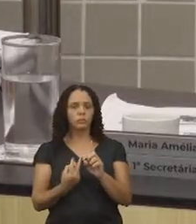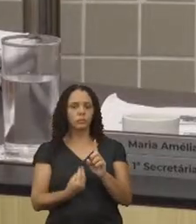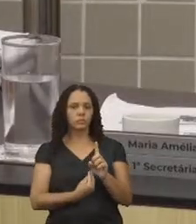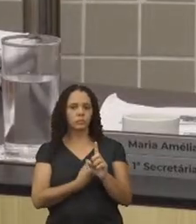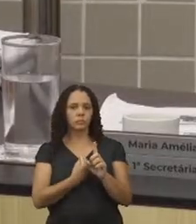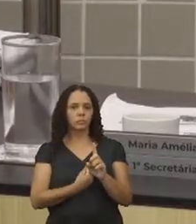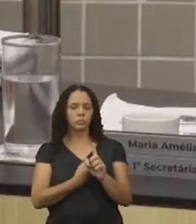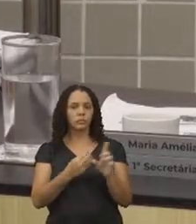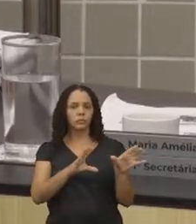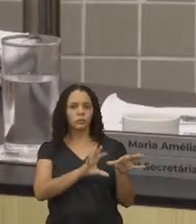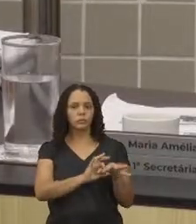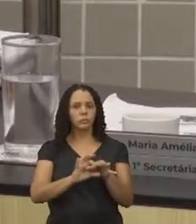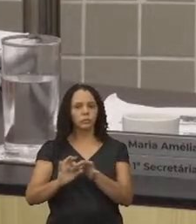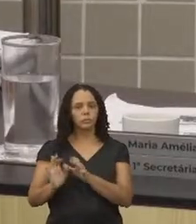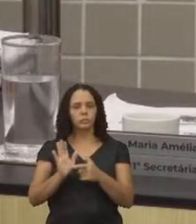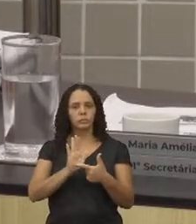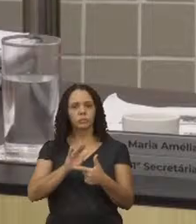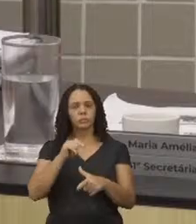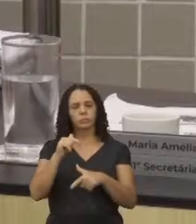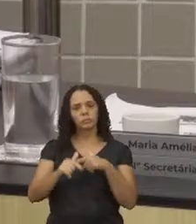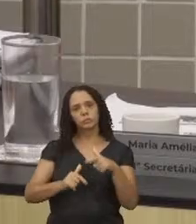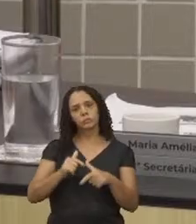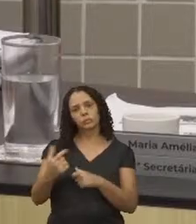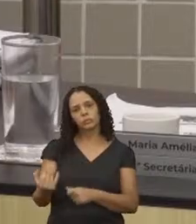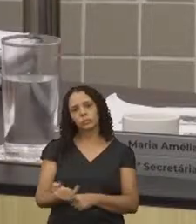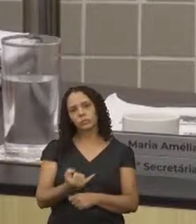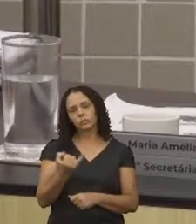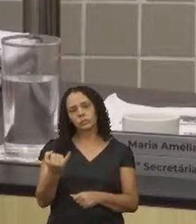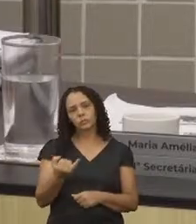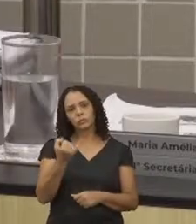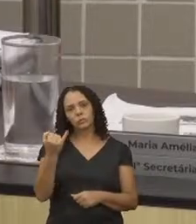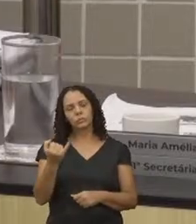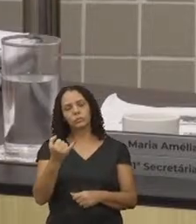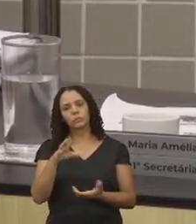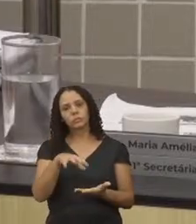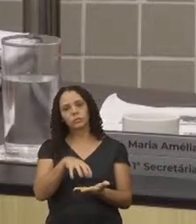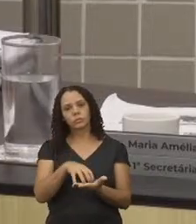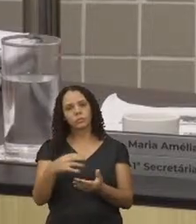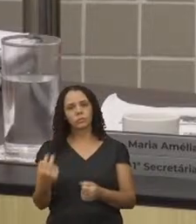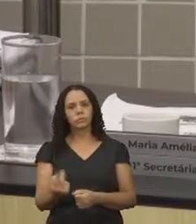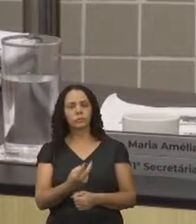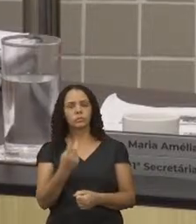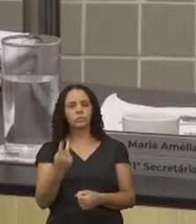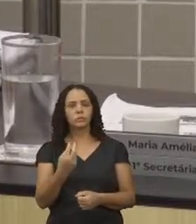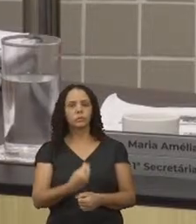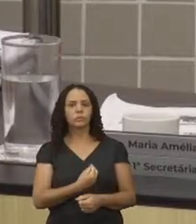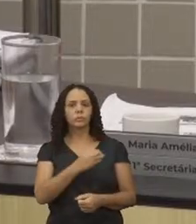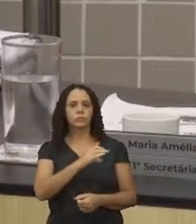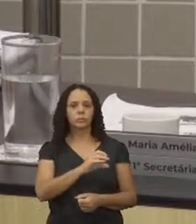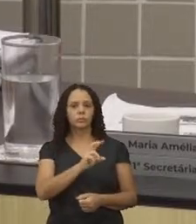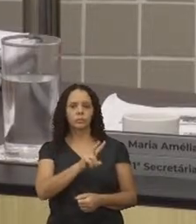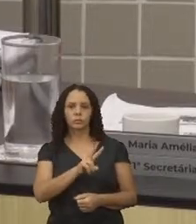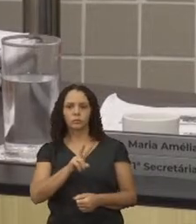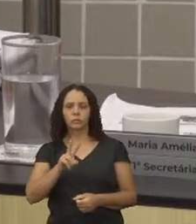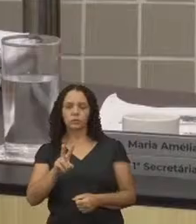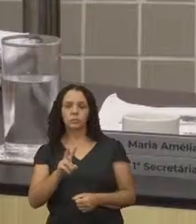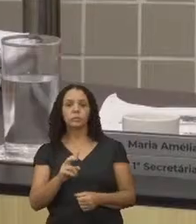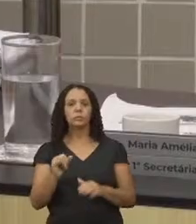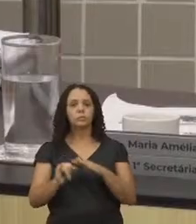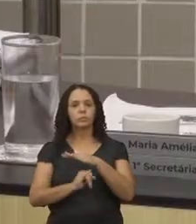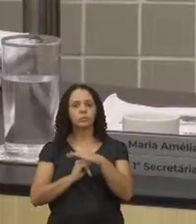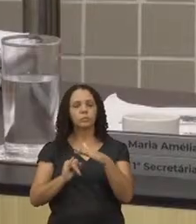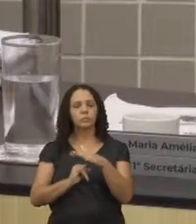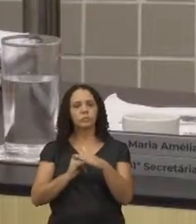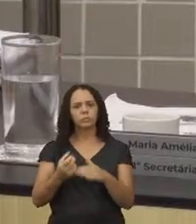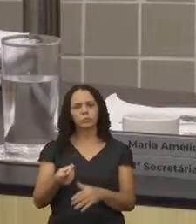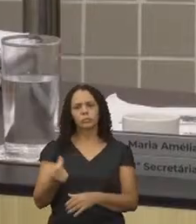Neste contexto, destacamos o trabalho fundamental desenvolvido pelo Centro de Valorização da Vida, CVV, entidade que há décadas